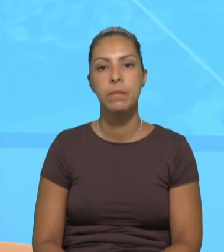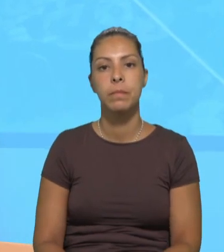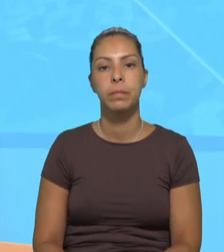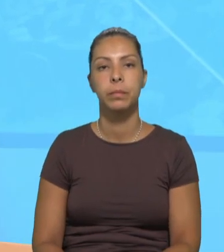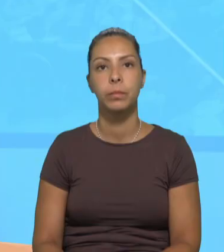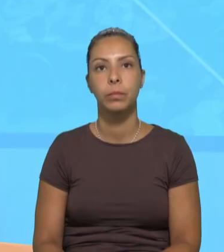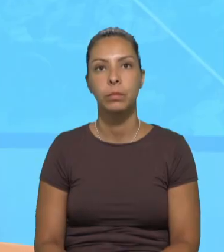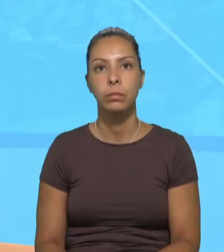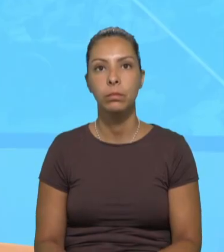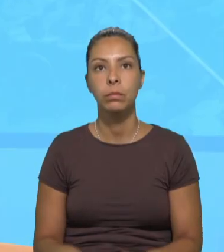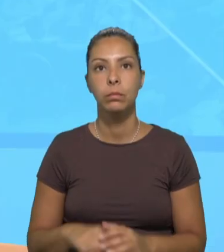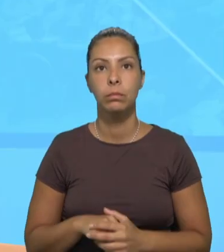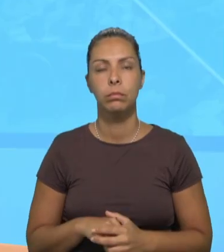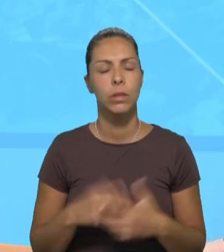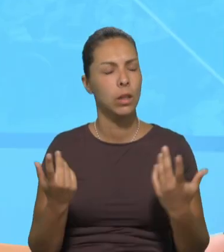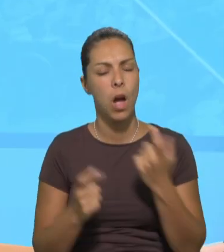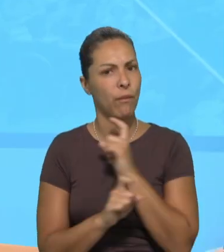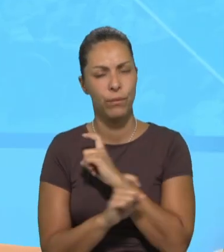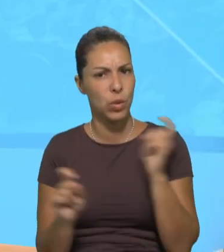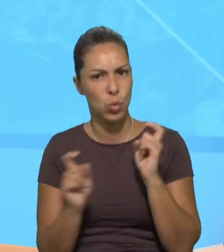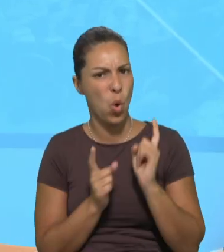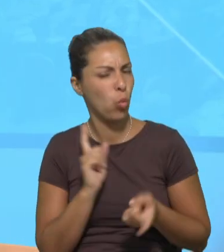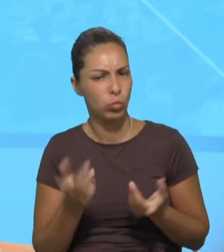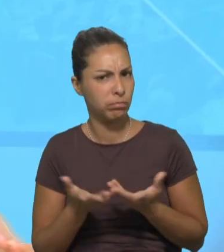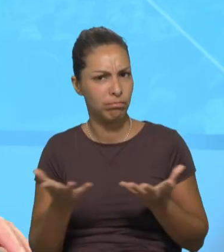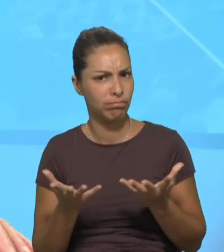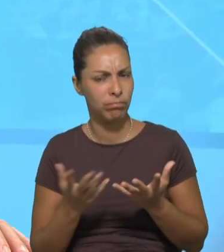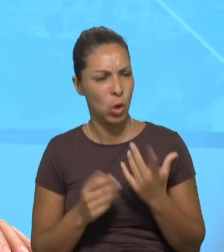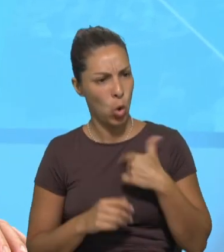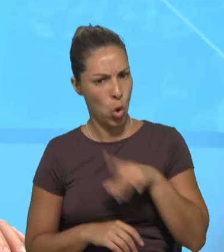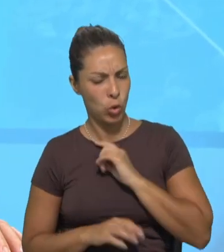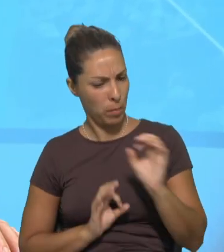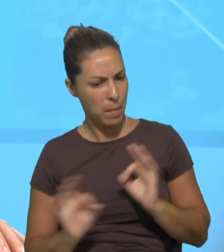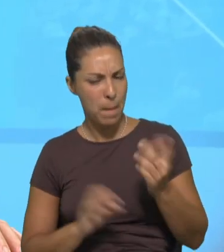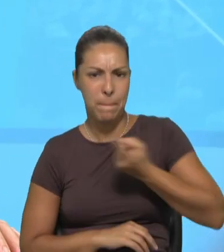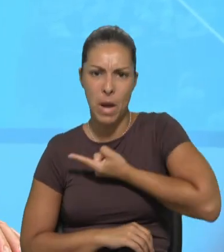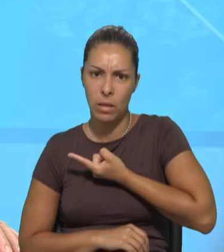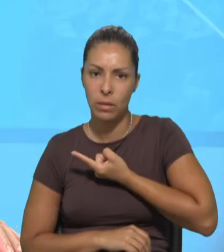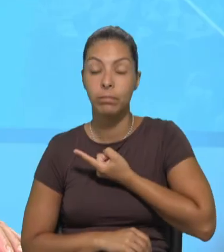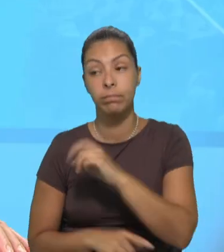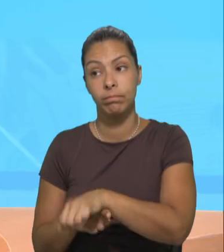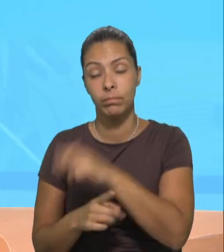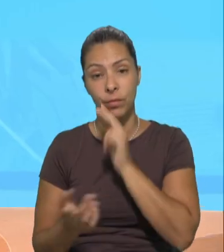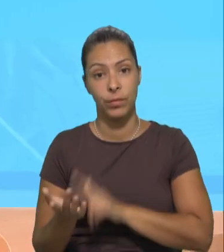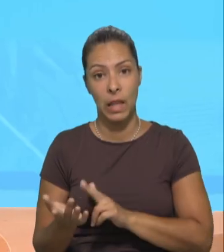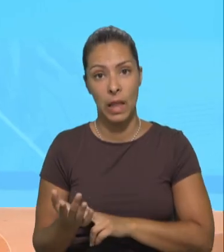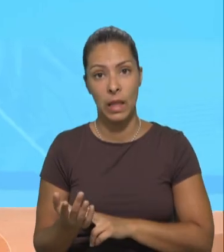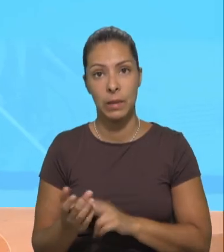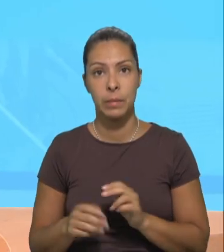João Ambrósio, que advertência é esta para estarmos preparados? É verdade, é